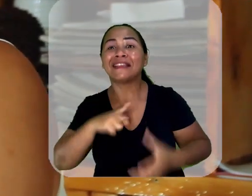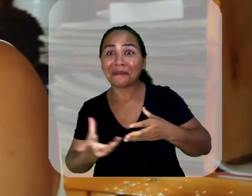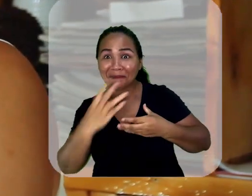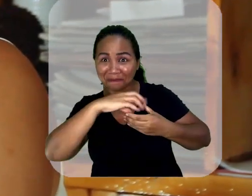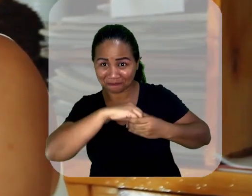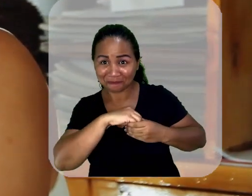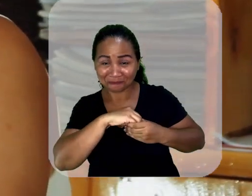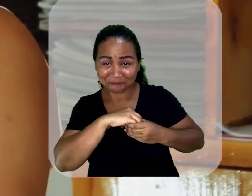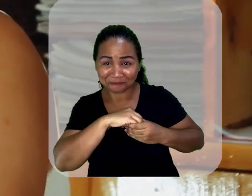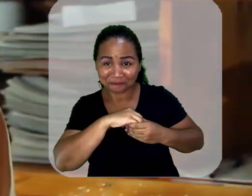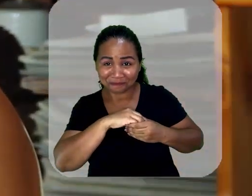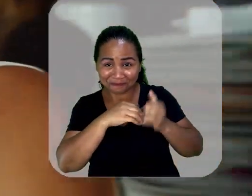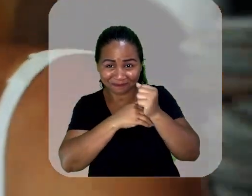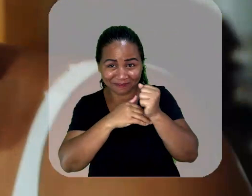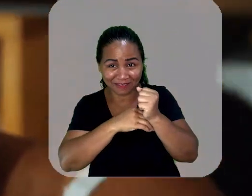que tem?